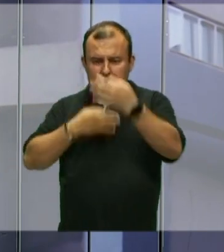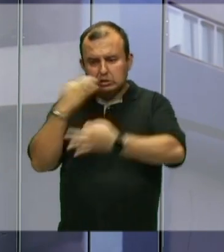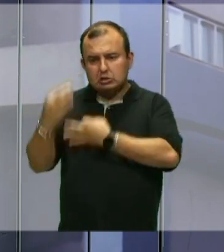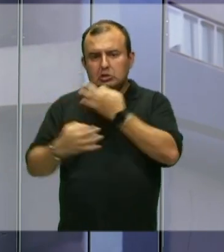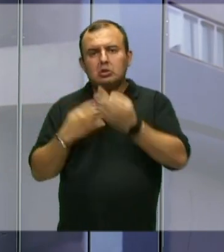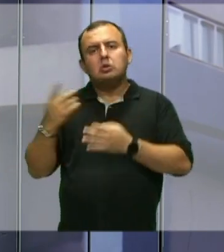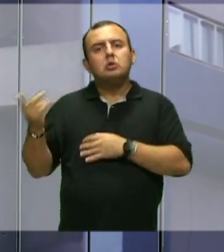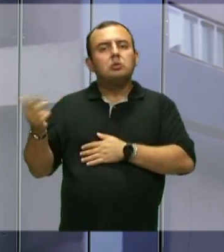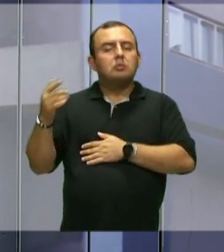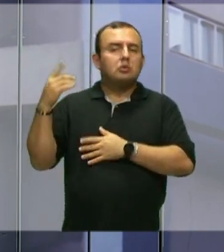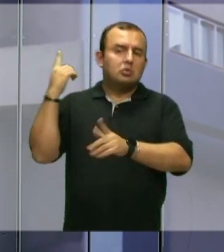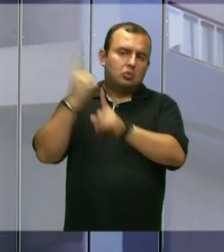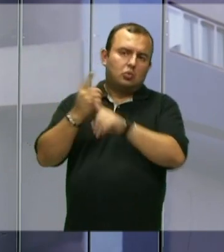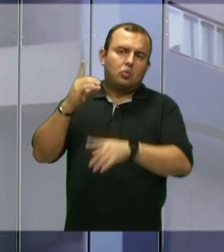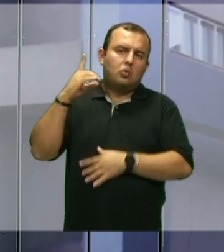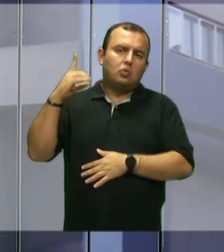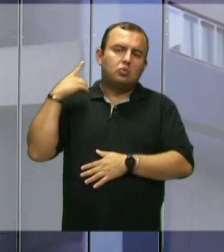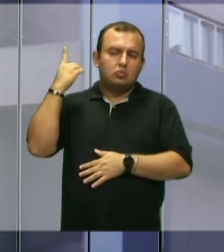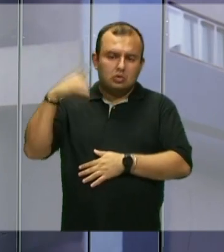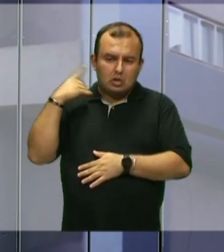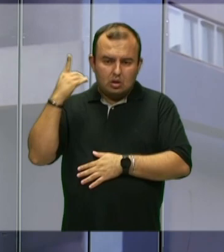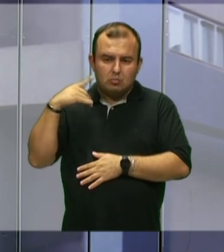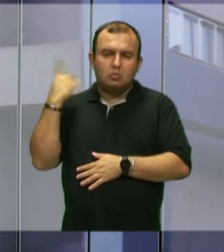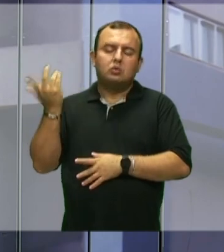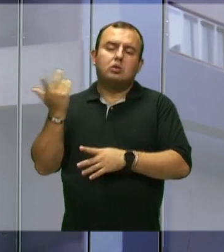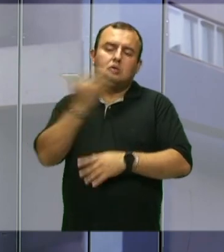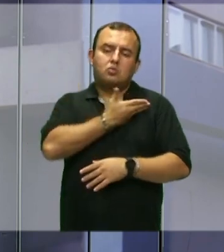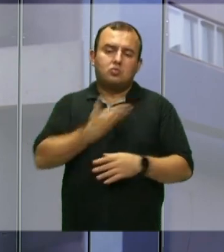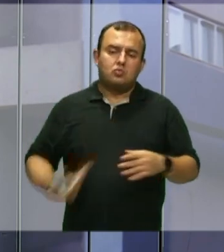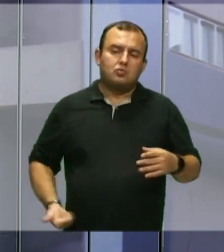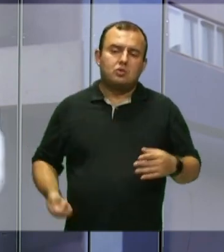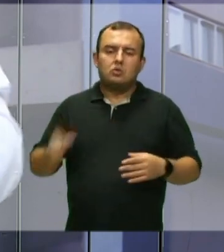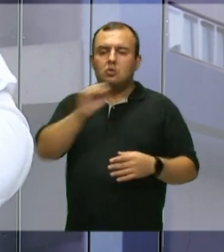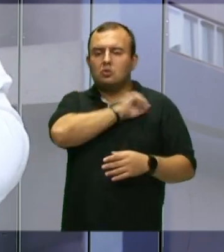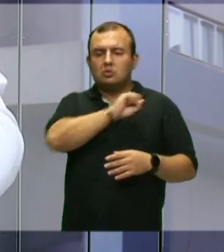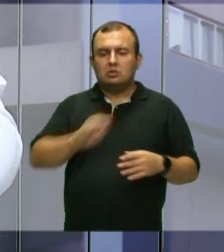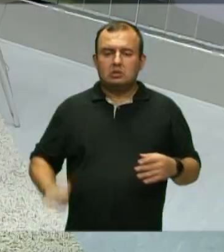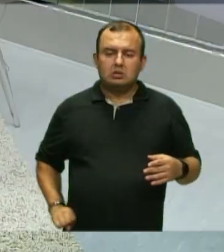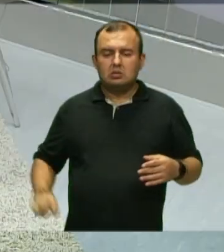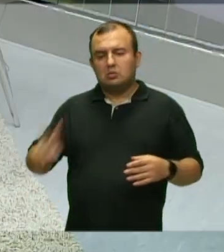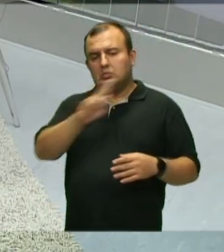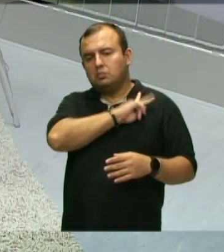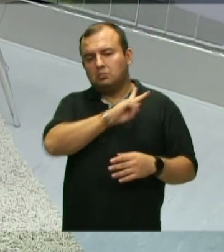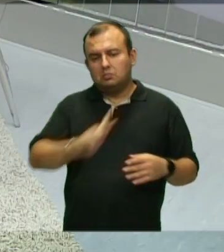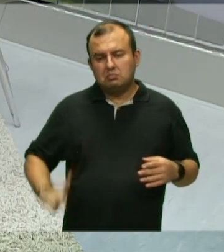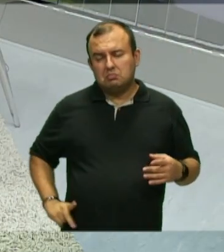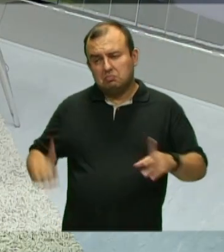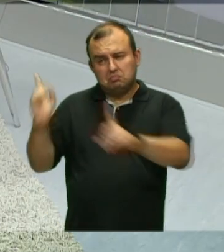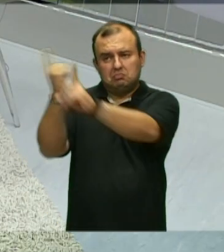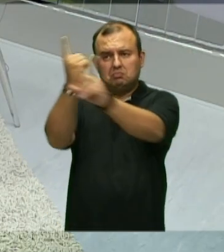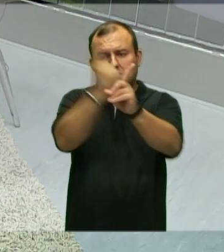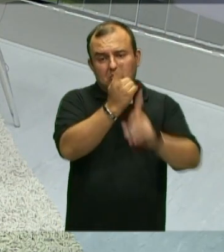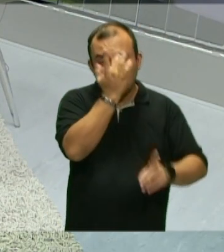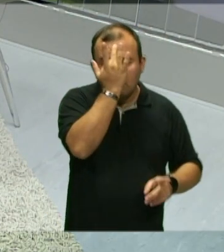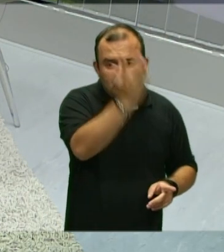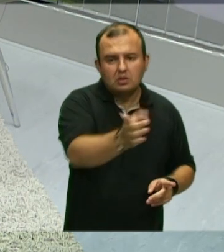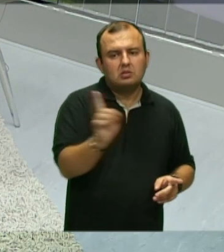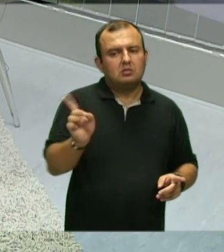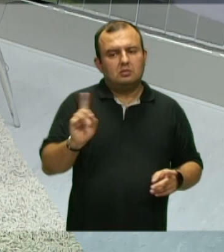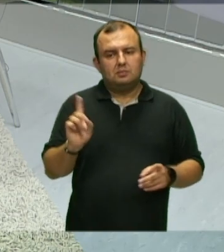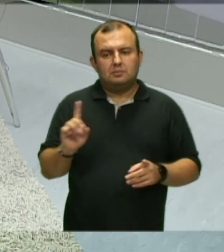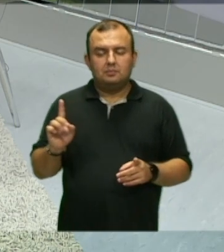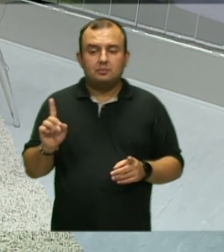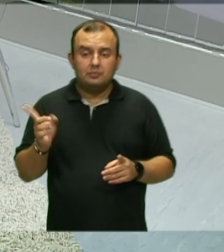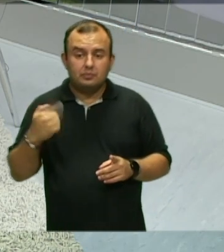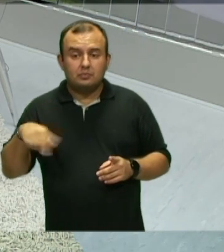você não encontra um deputado, você não encontra um governador, você não encontra um senador e muito menos um presidente da República. Então, a gente acaba, muitas vezes,